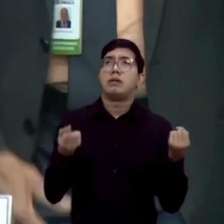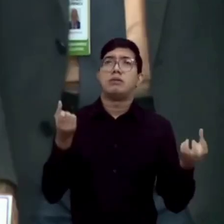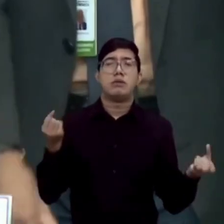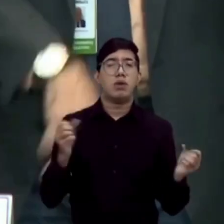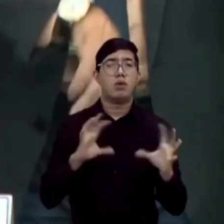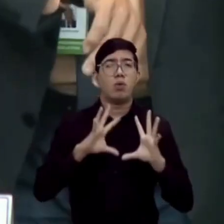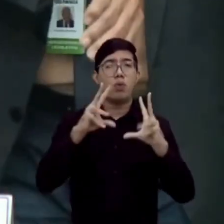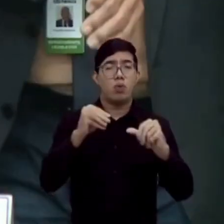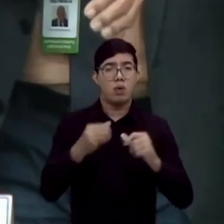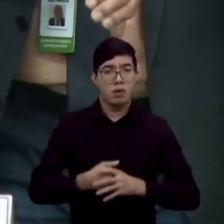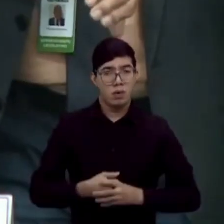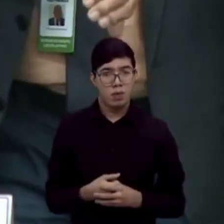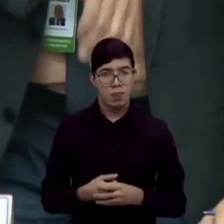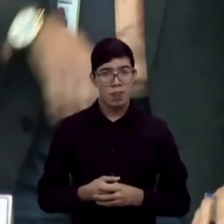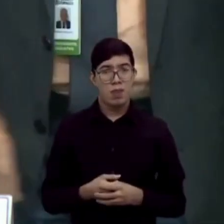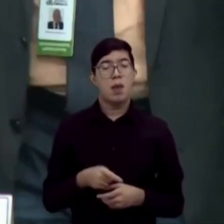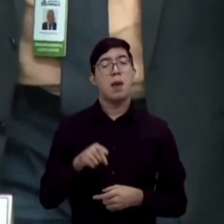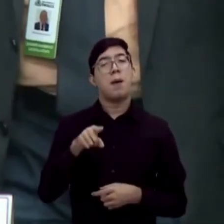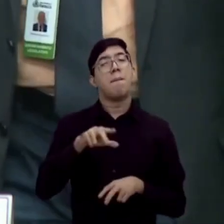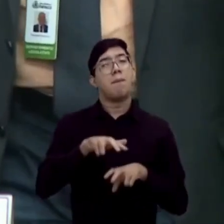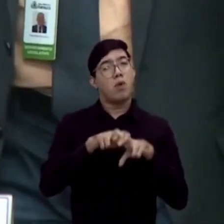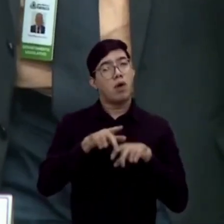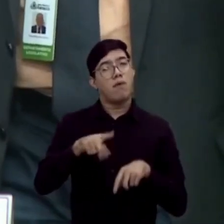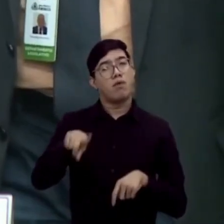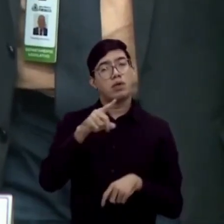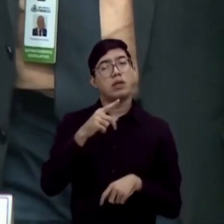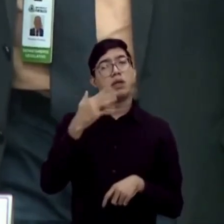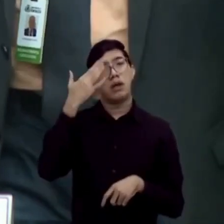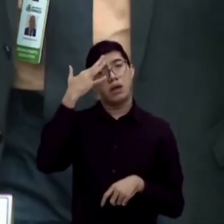com coerência, com decência, respeitar quem está,